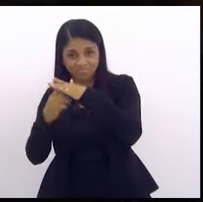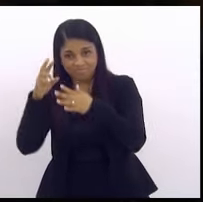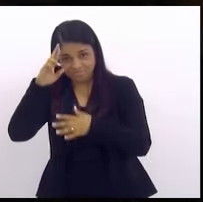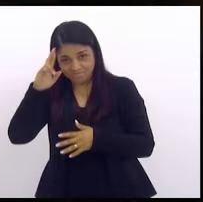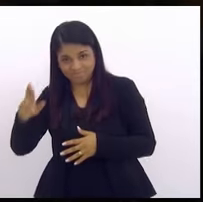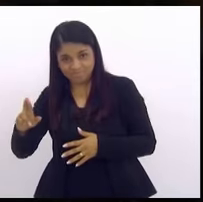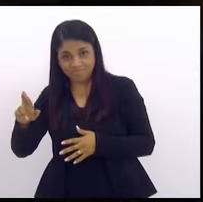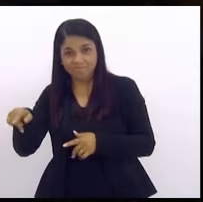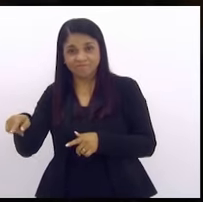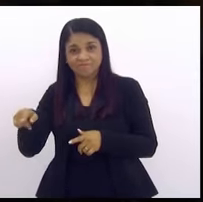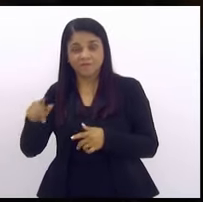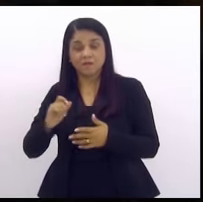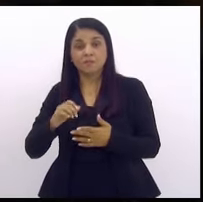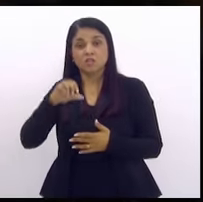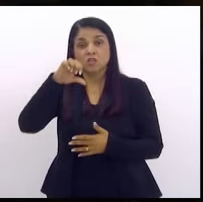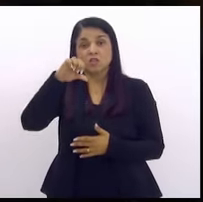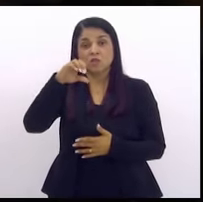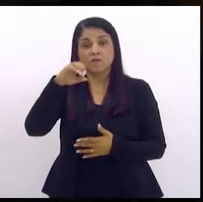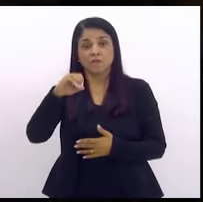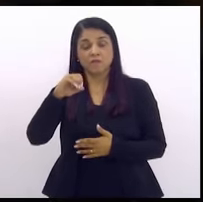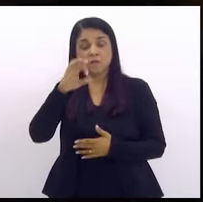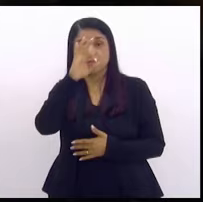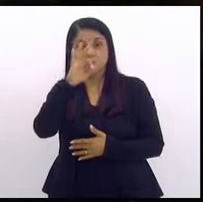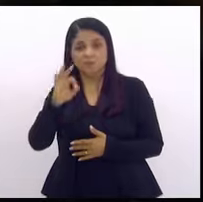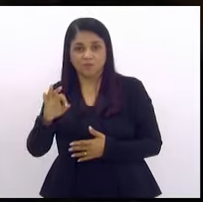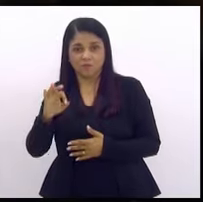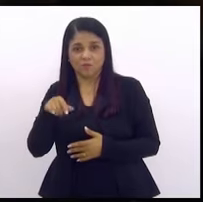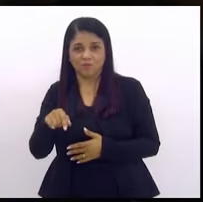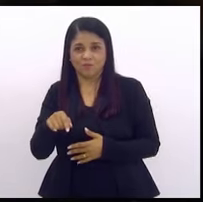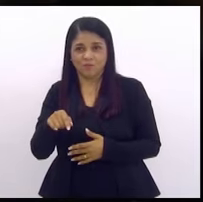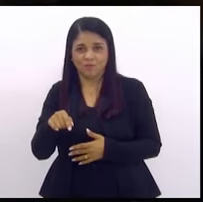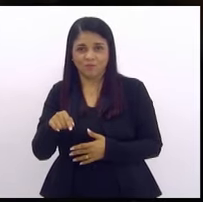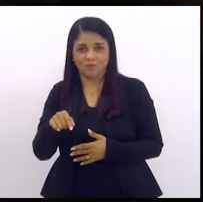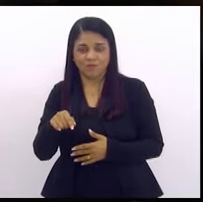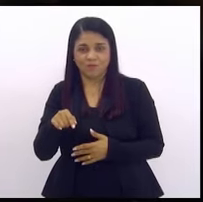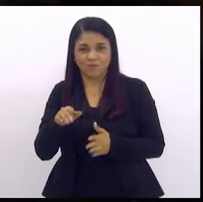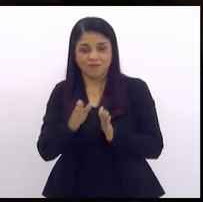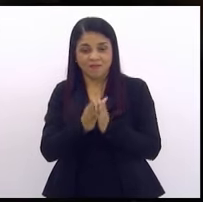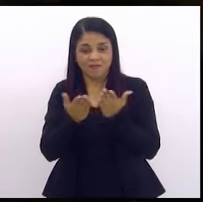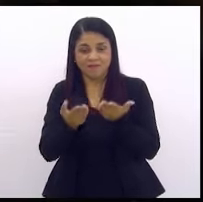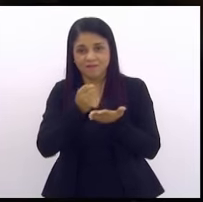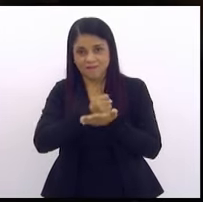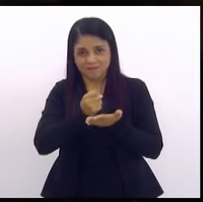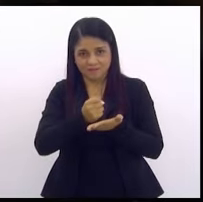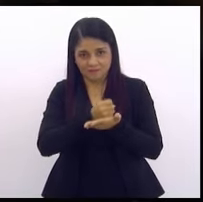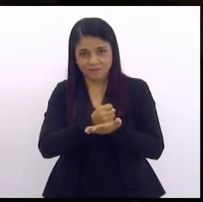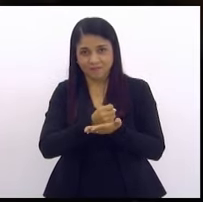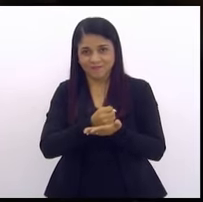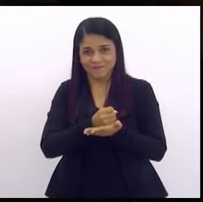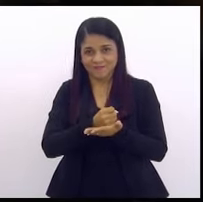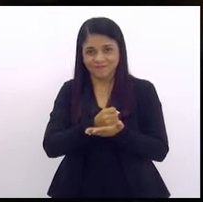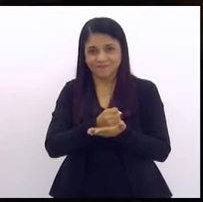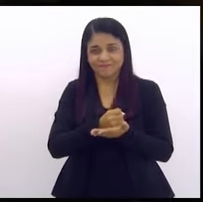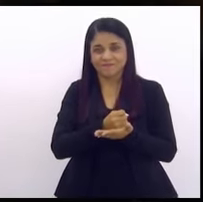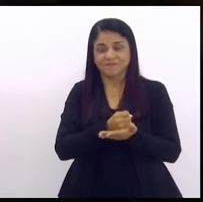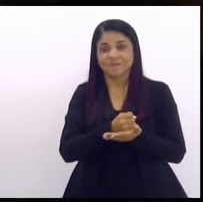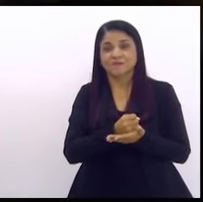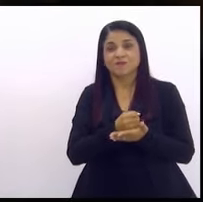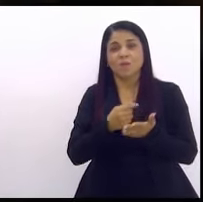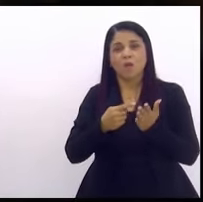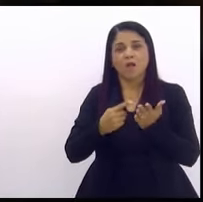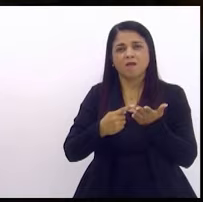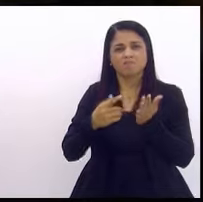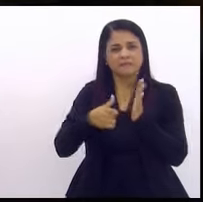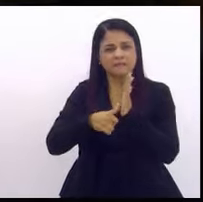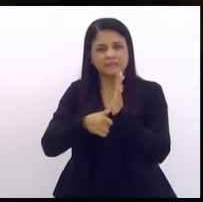de 90% da tarifa do trabalhador empregado em carteira assinada. A média lá dos acordos sindicais em Petrópolis oscila